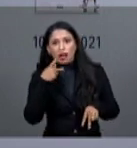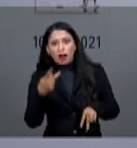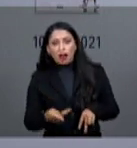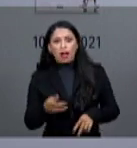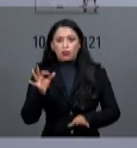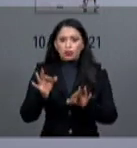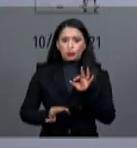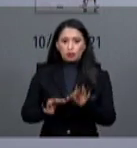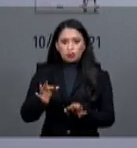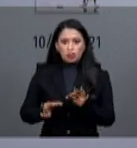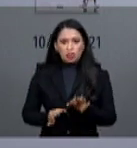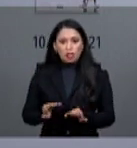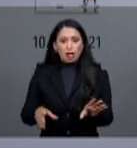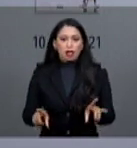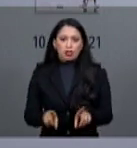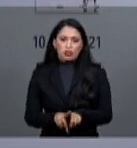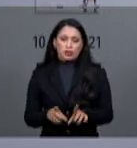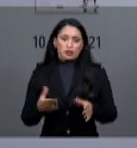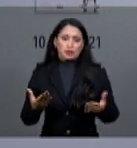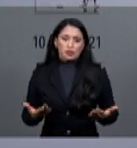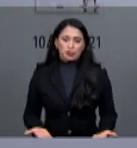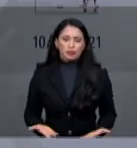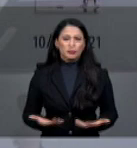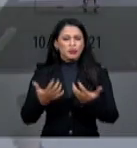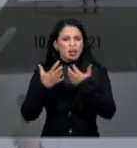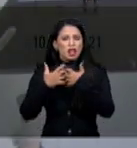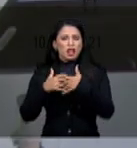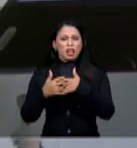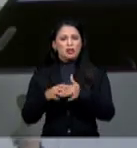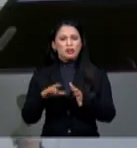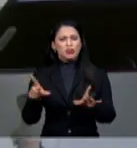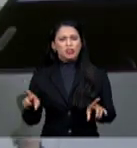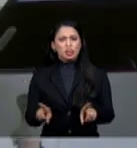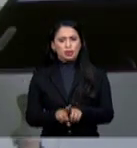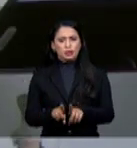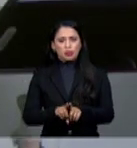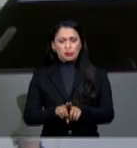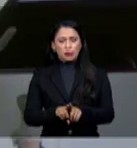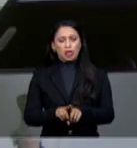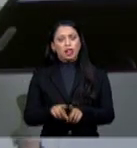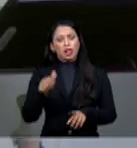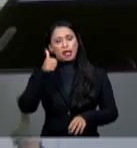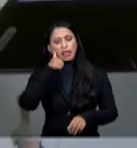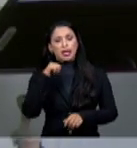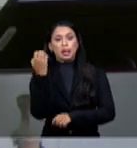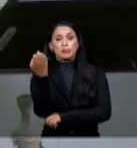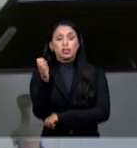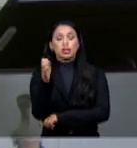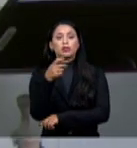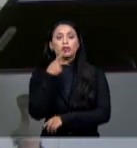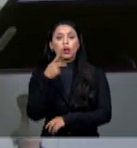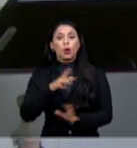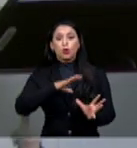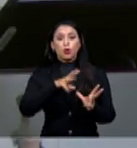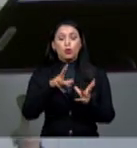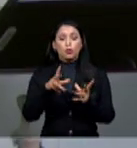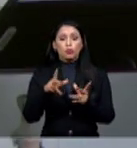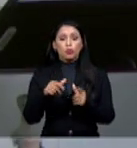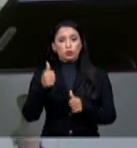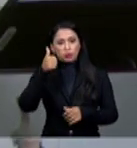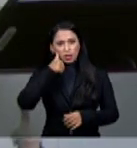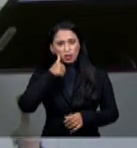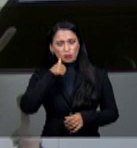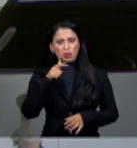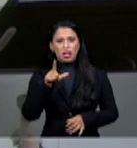Judiciário. Também a reflexão que nos traz a embaixadora de que um mundo mais exclusivo, em que as mulheres